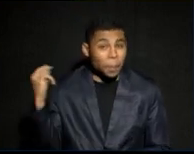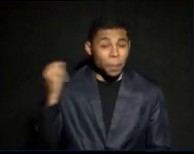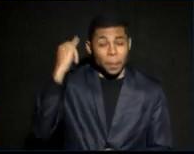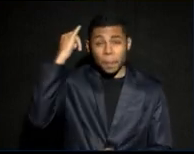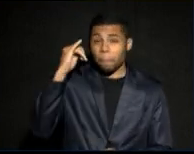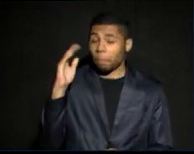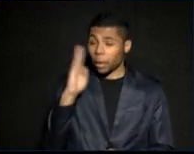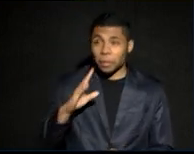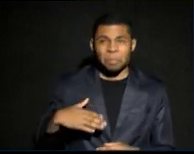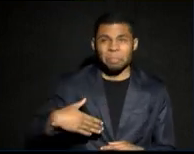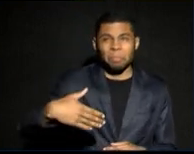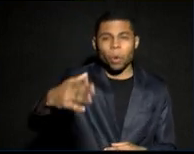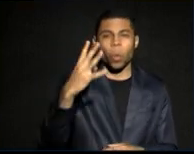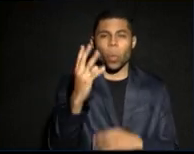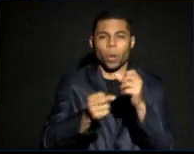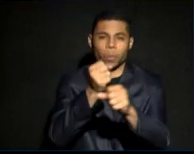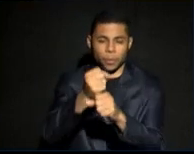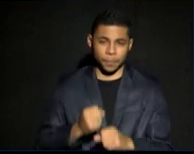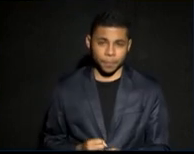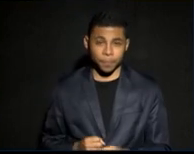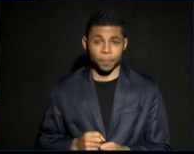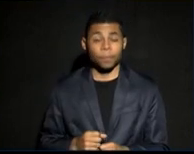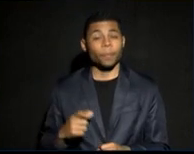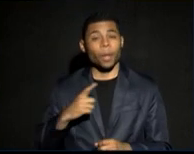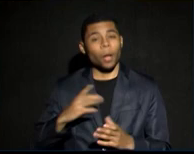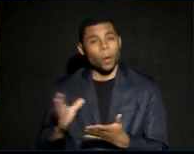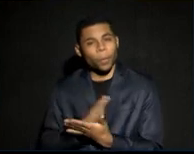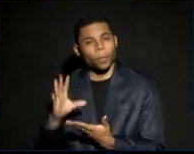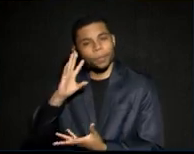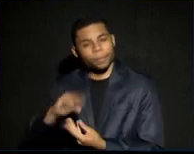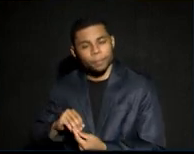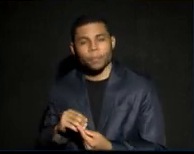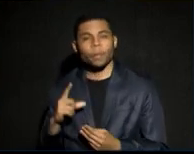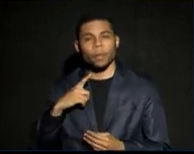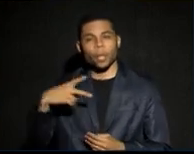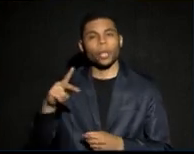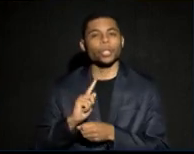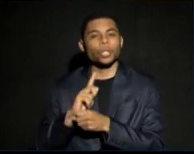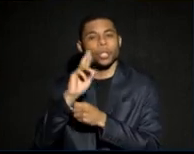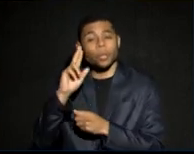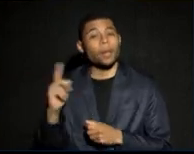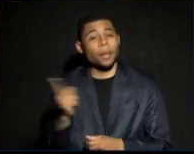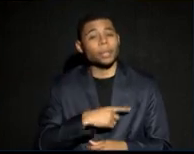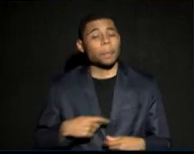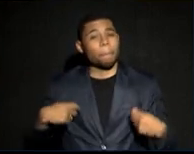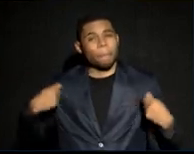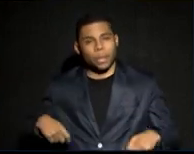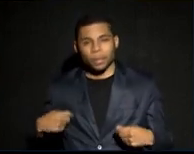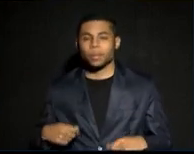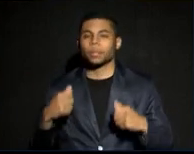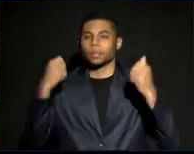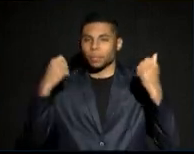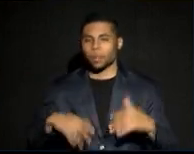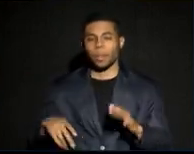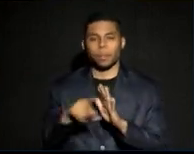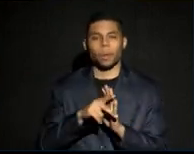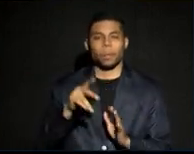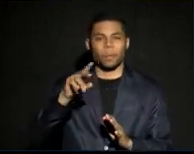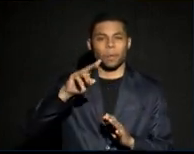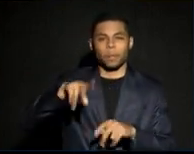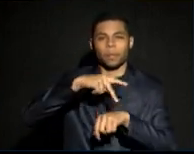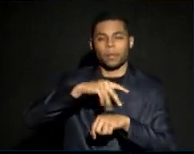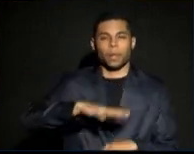essencial para o Brasil nos próximos quatro anos determinados princípios e valores de gestão precisam ser colocados em nível nacional